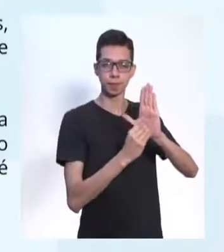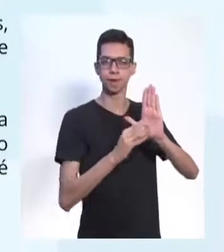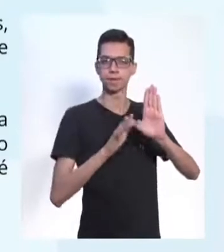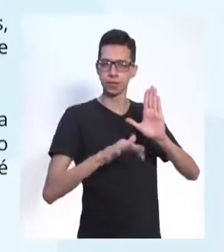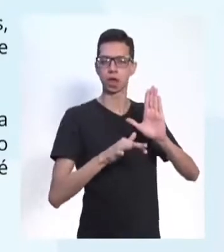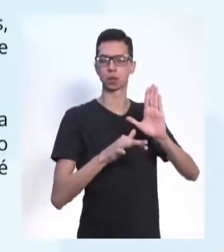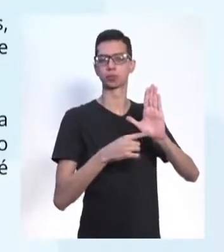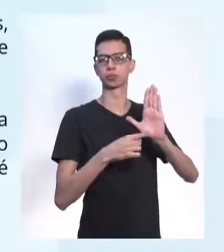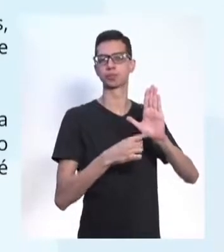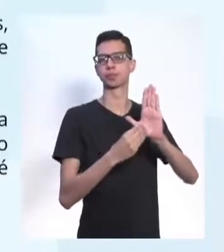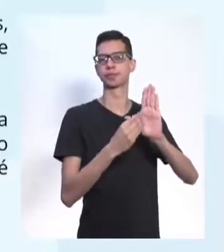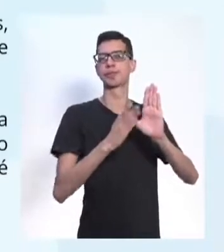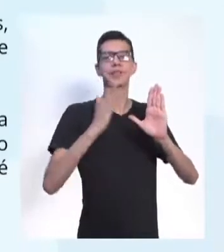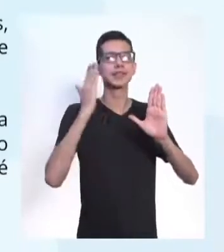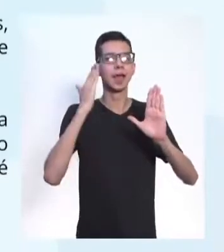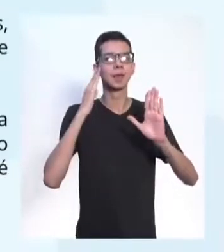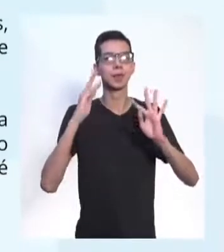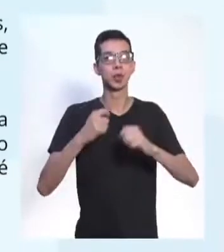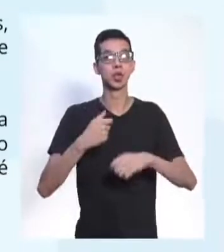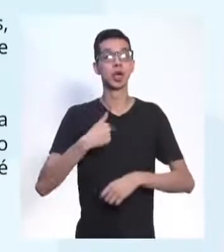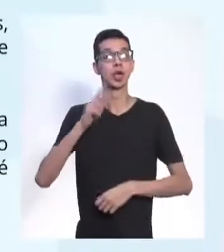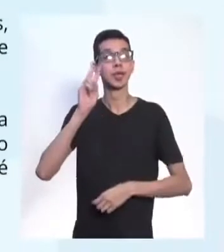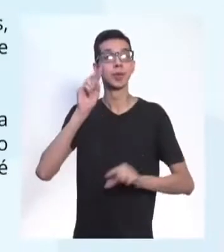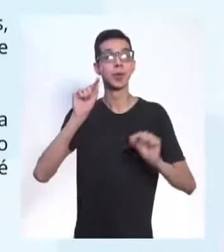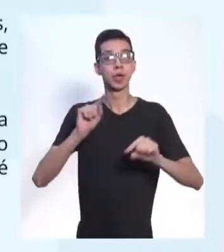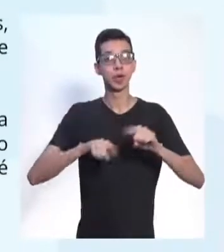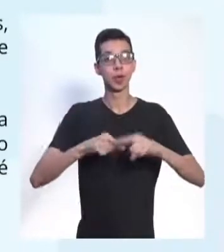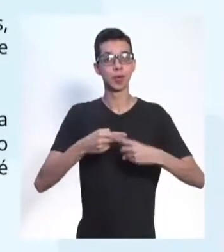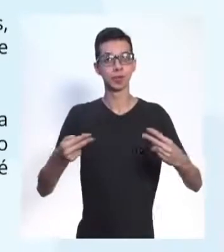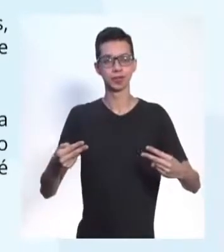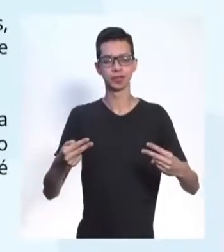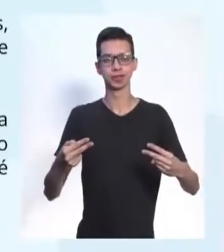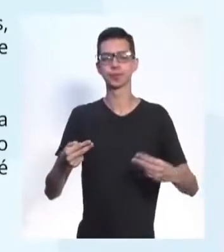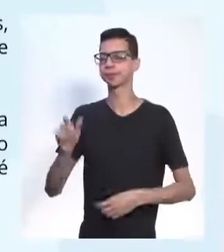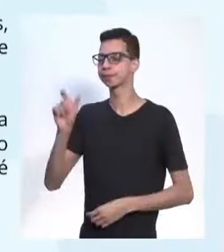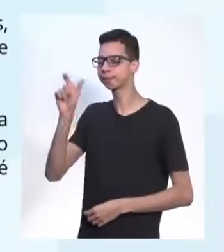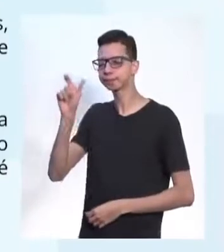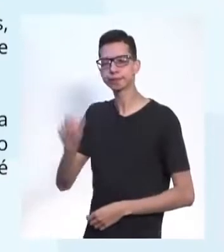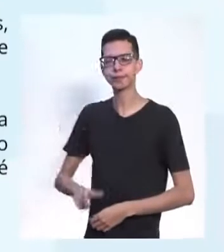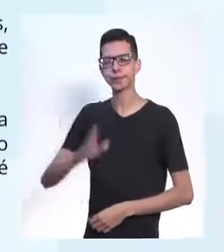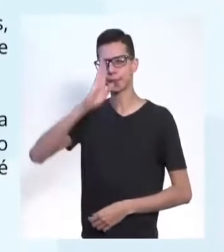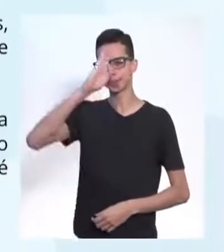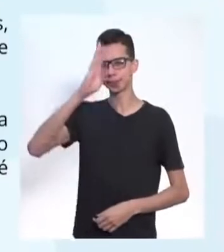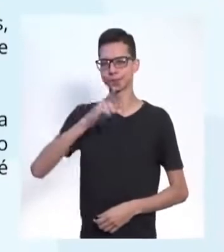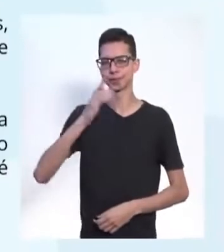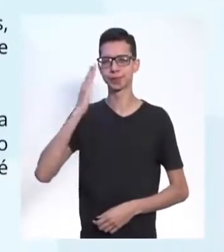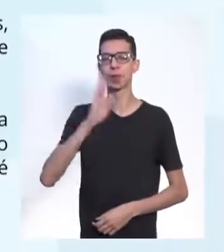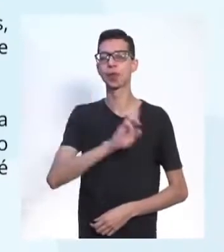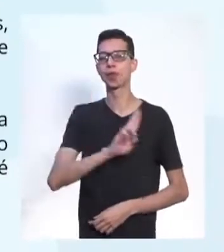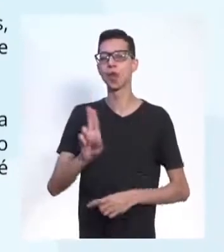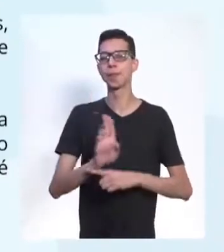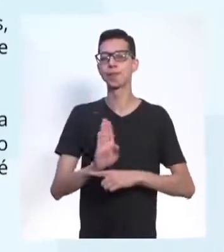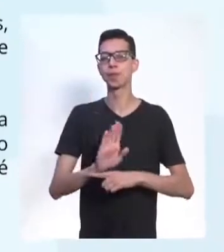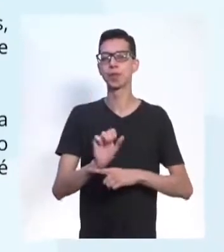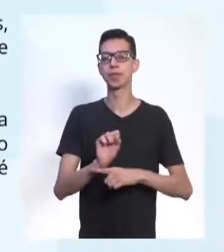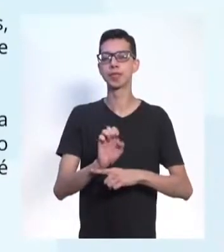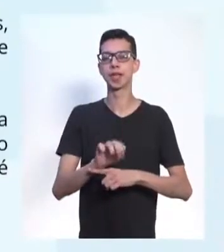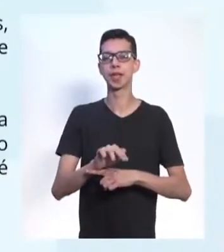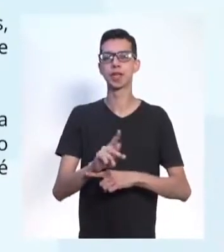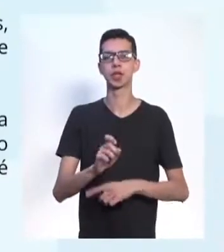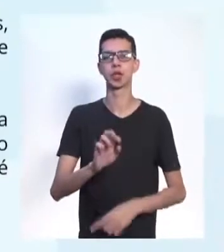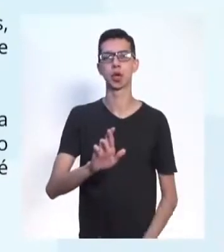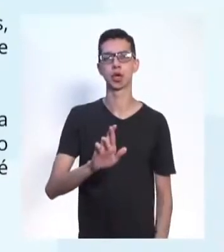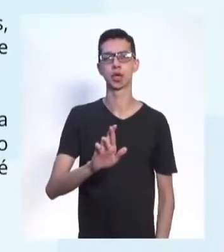lembrei de um adereço que é um personagem principal, aquele filme Senhor dos Anéis. O anel, por